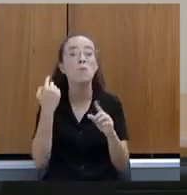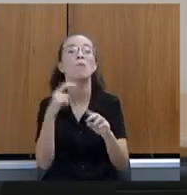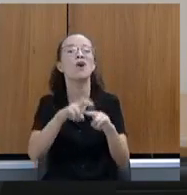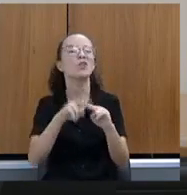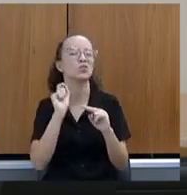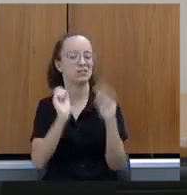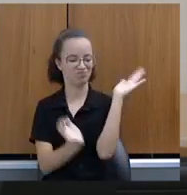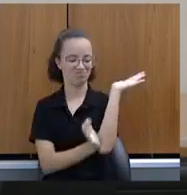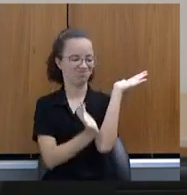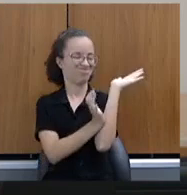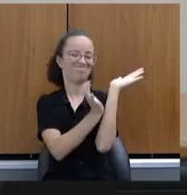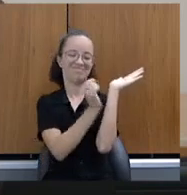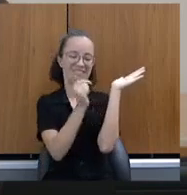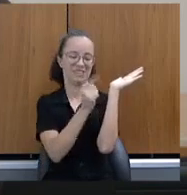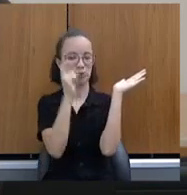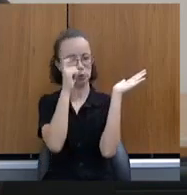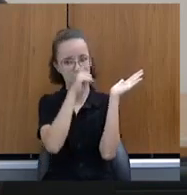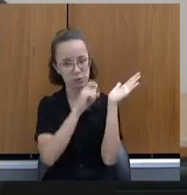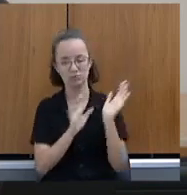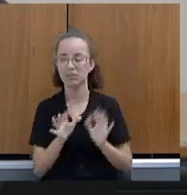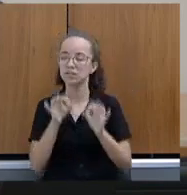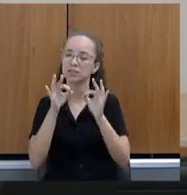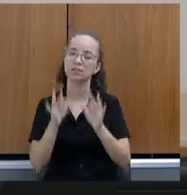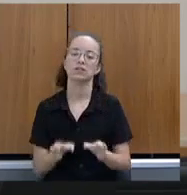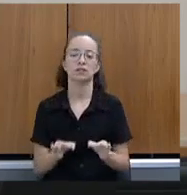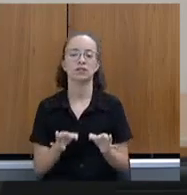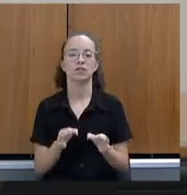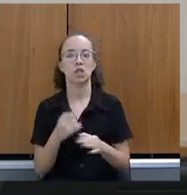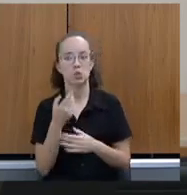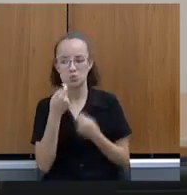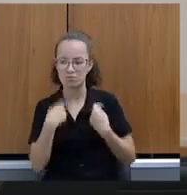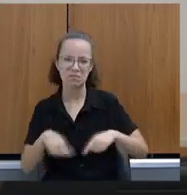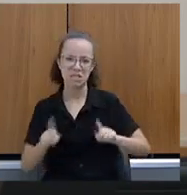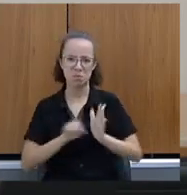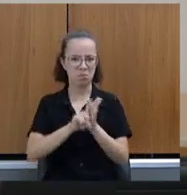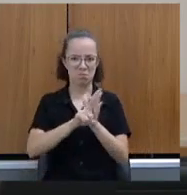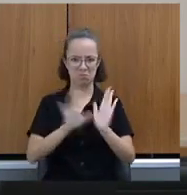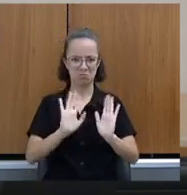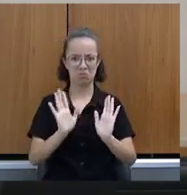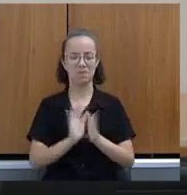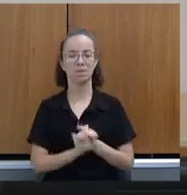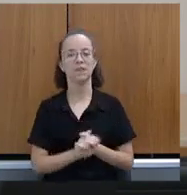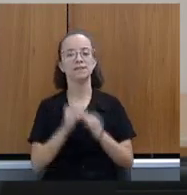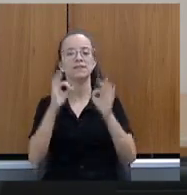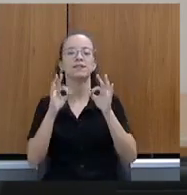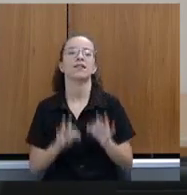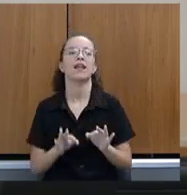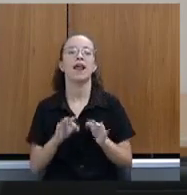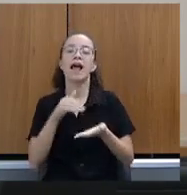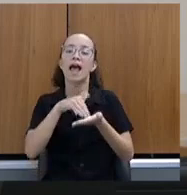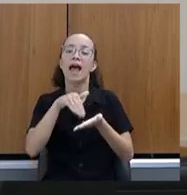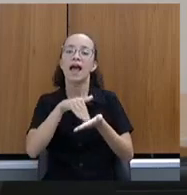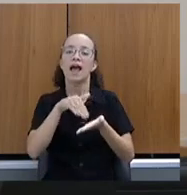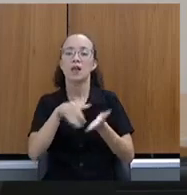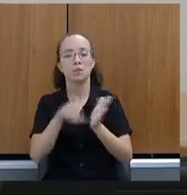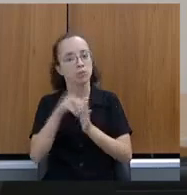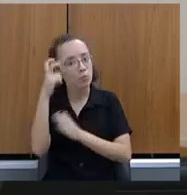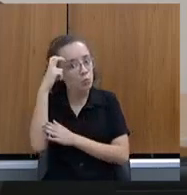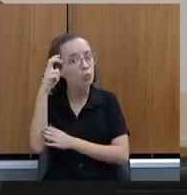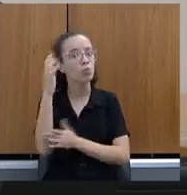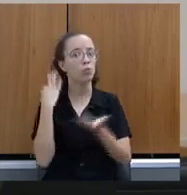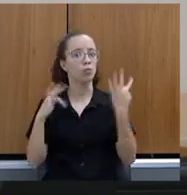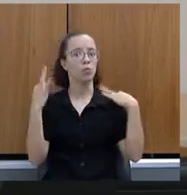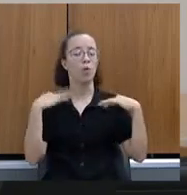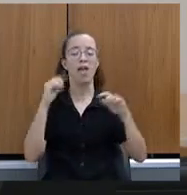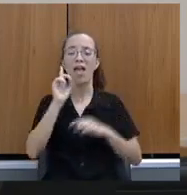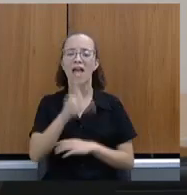né só pode ter certeza absoluta e eu não preciso nem pesquisar isso com certeza a secretaria de cultura e turismo